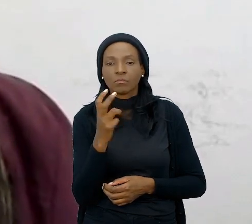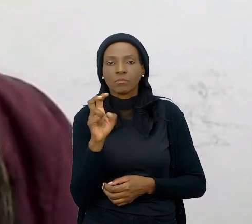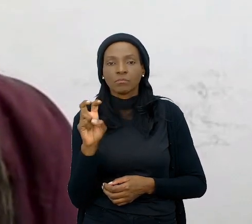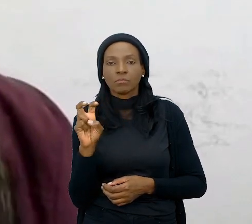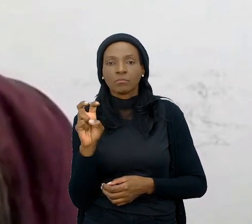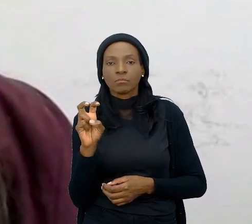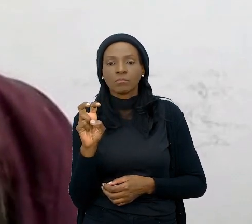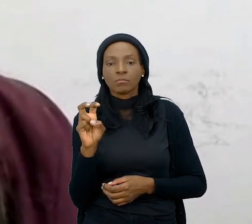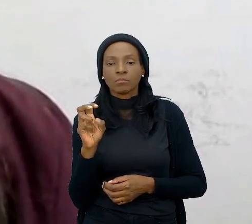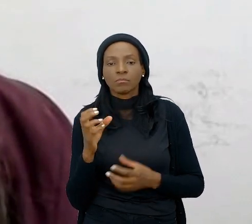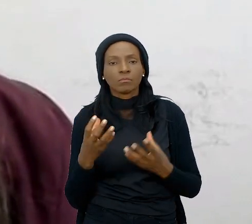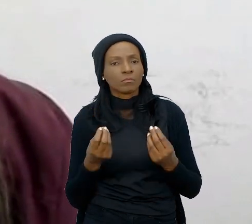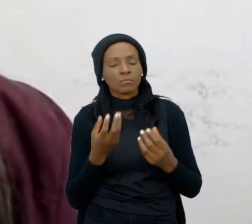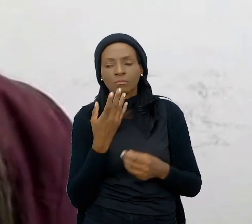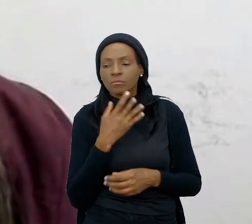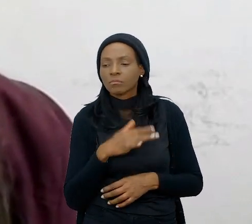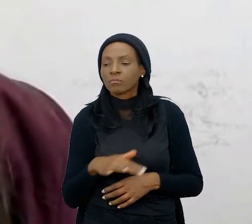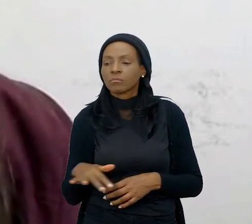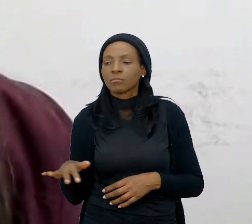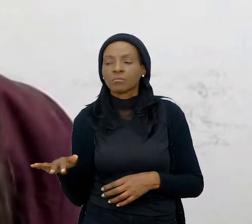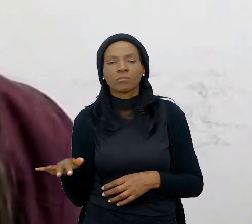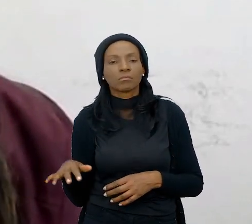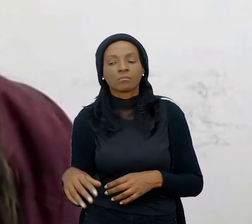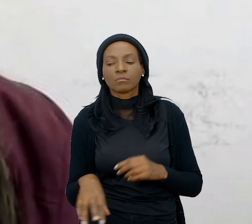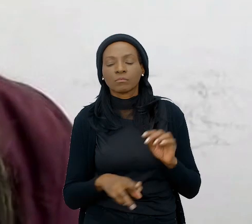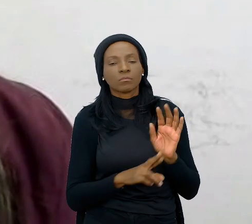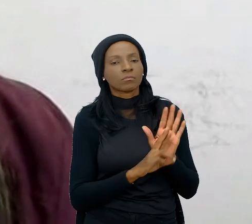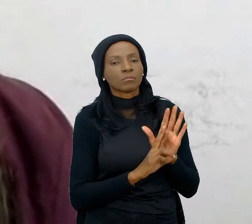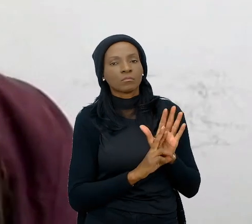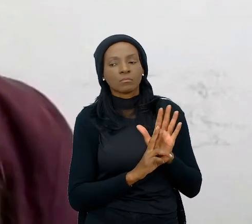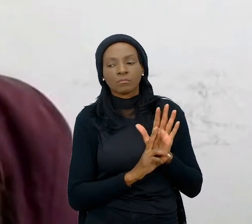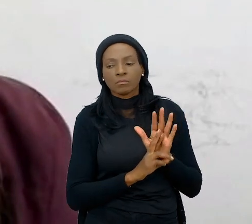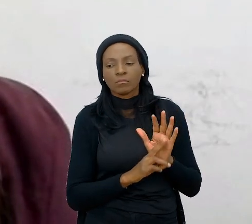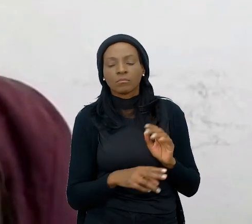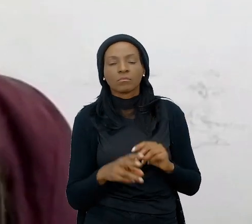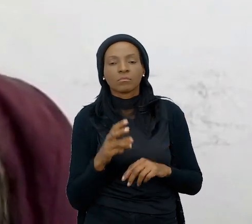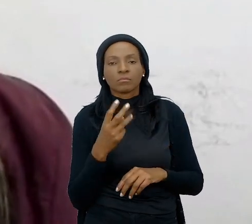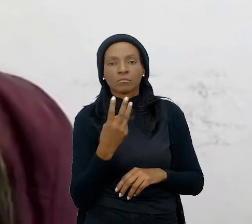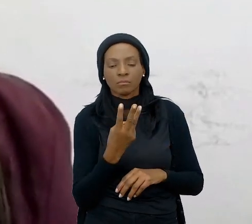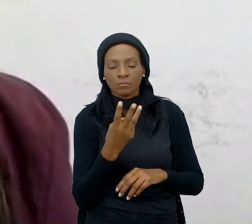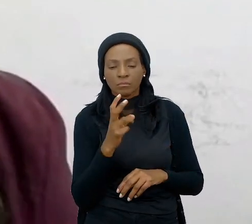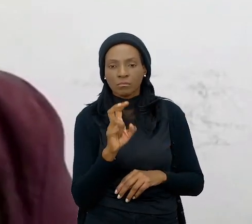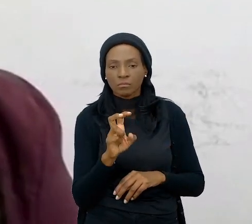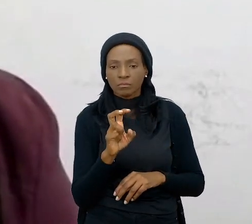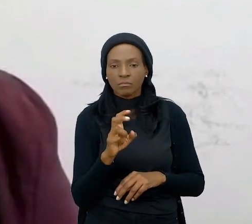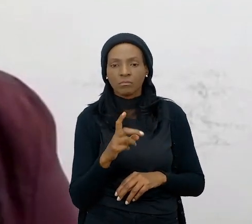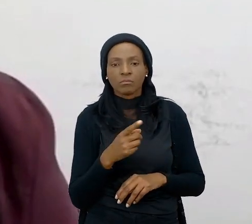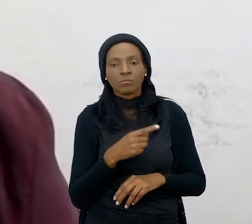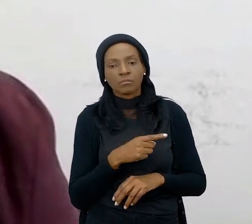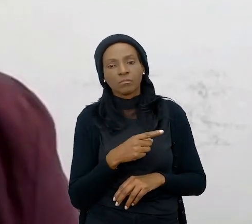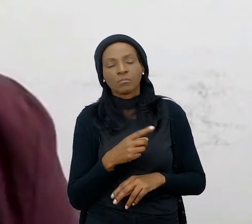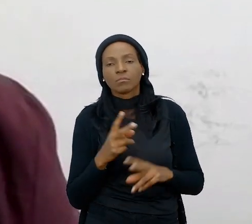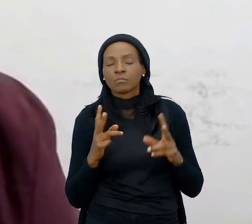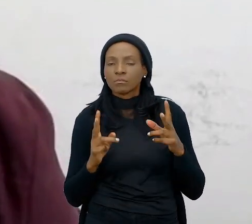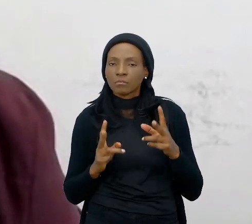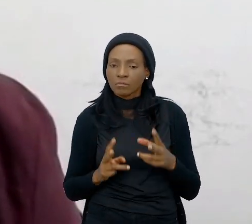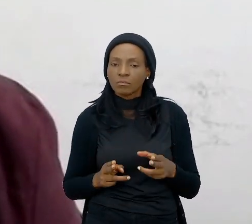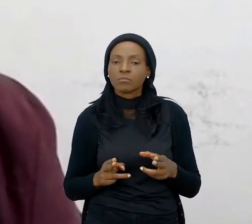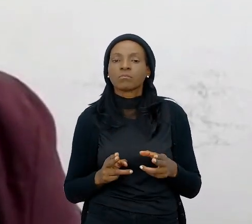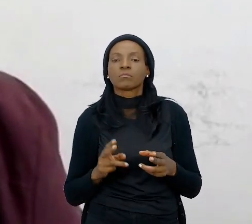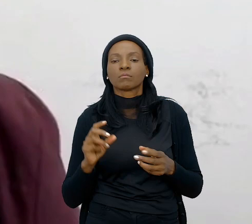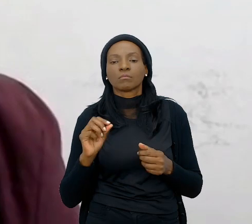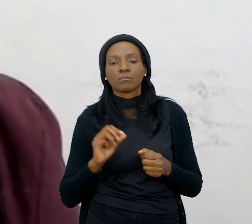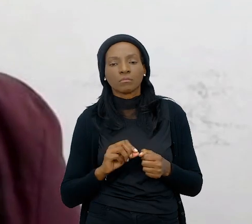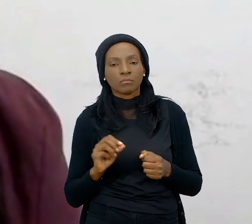35. Muitas crianças, ao representar, né, este número, eles vão fazer da mesma forma que